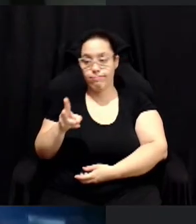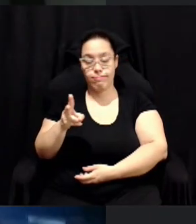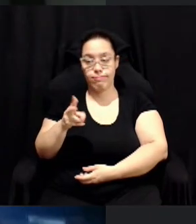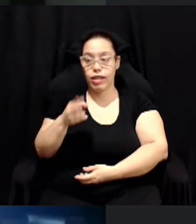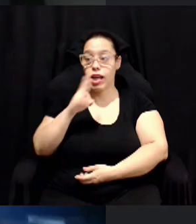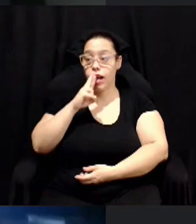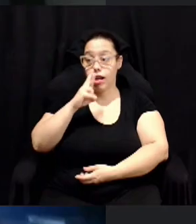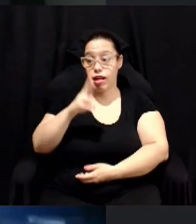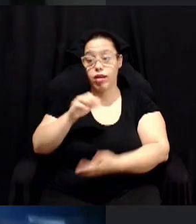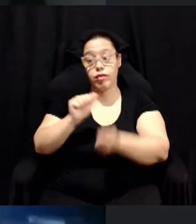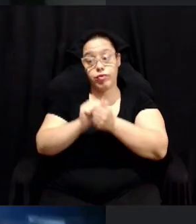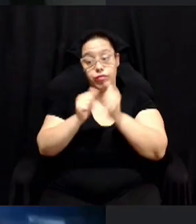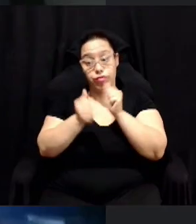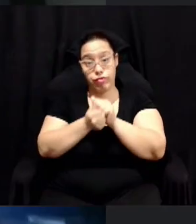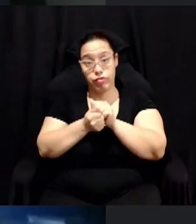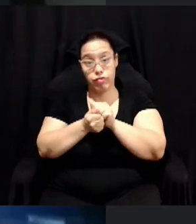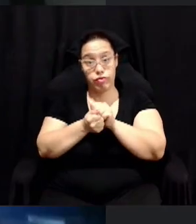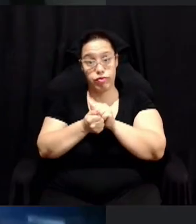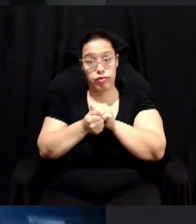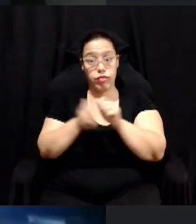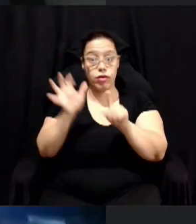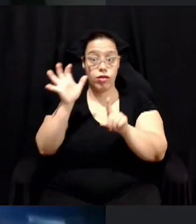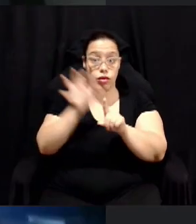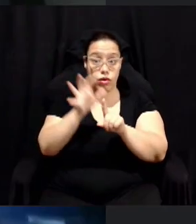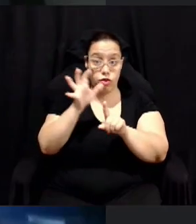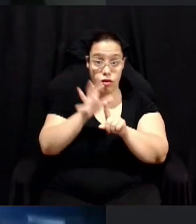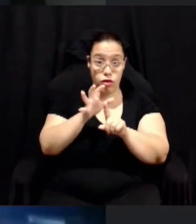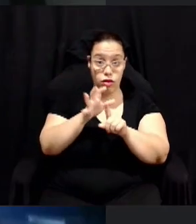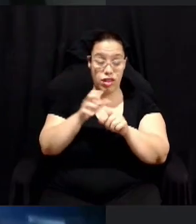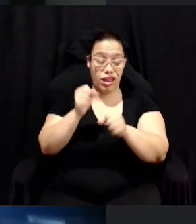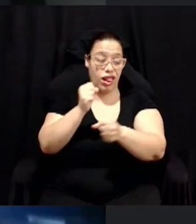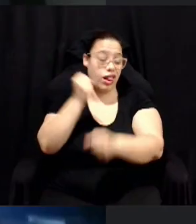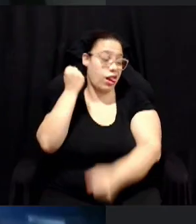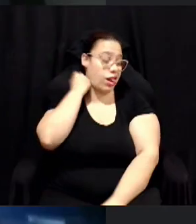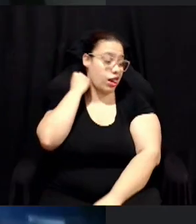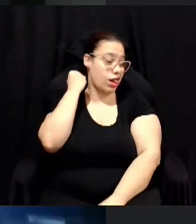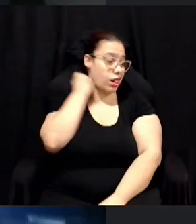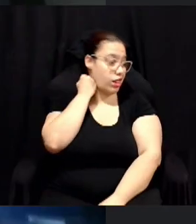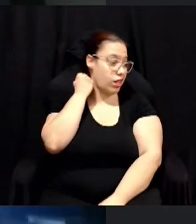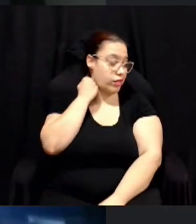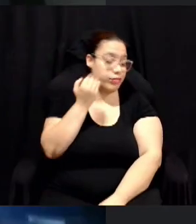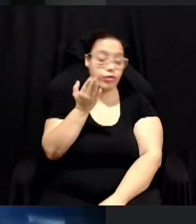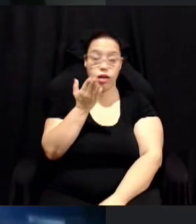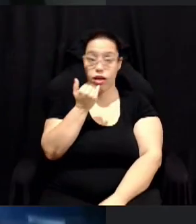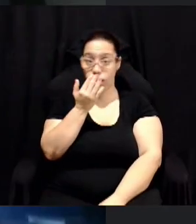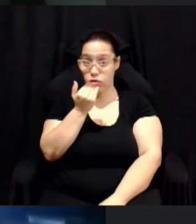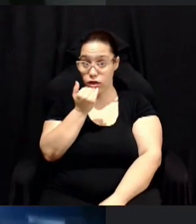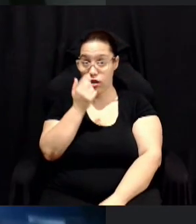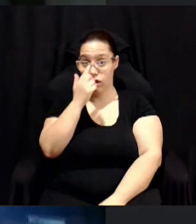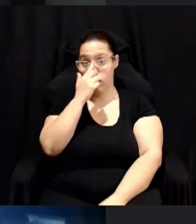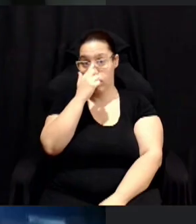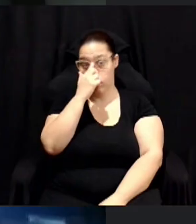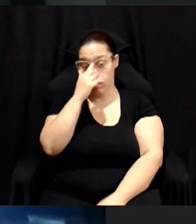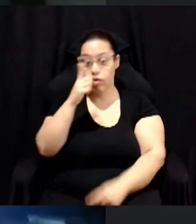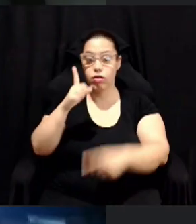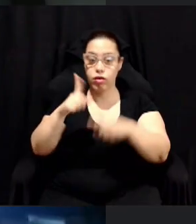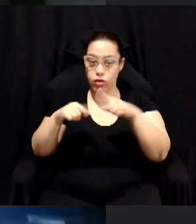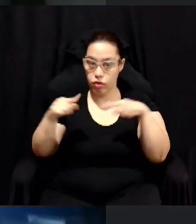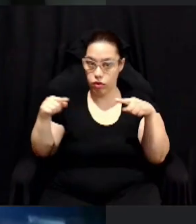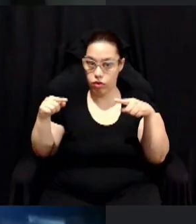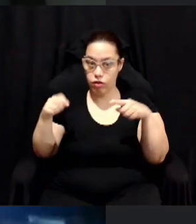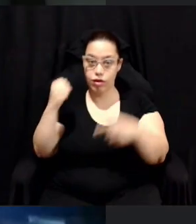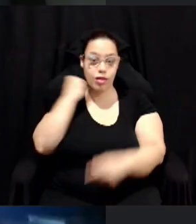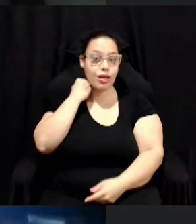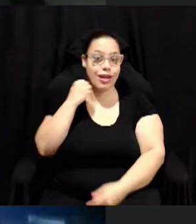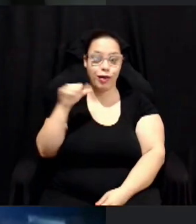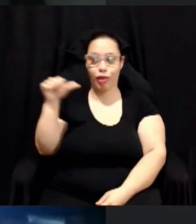adequada, porque tem vários fatores que influenciam, como estresse, alimentação, várias coisas, e o estresse é o pior deles, né? Porque